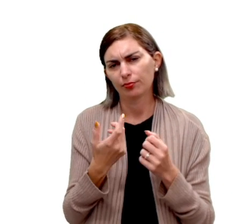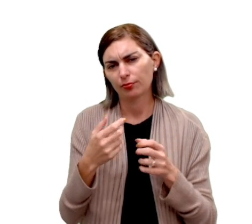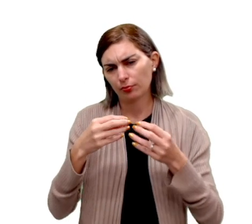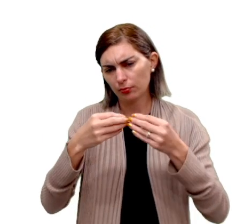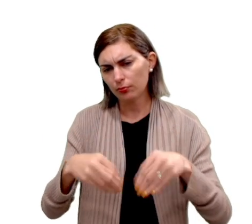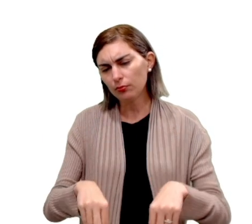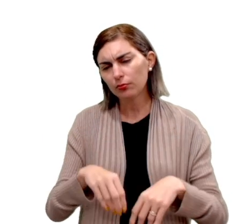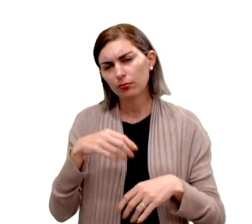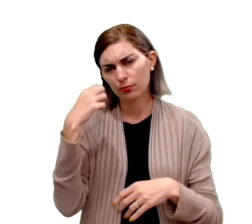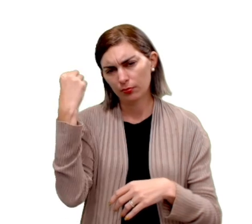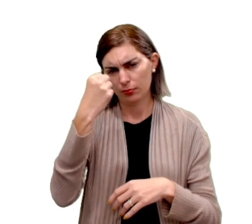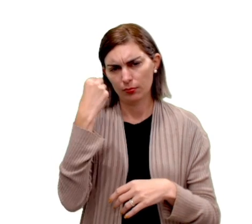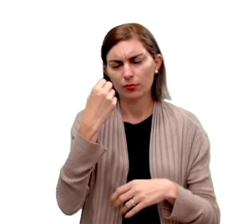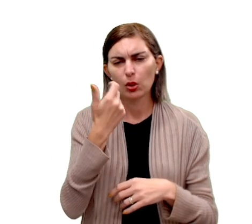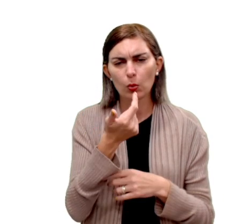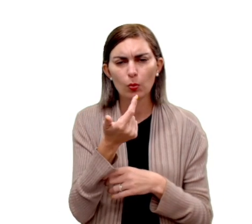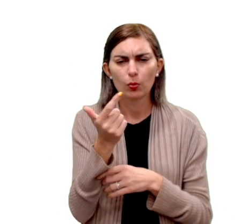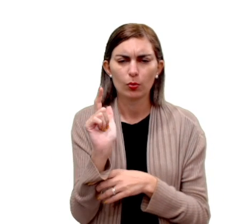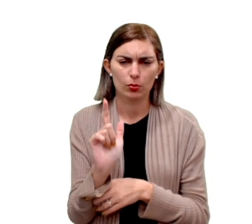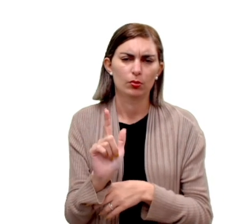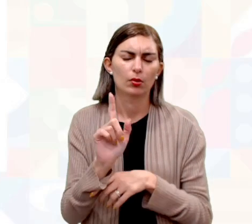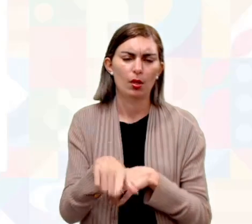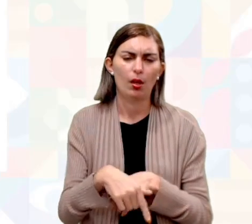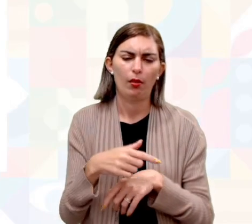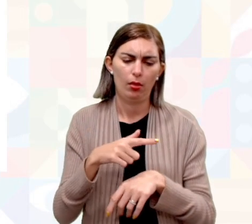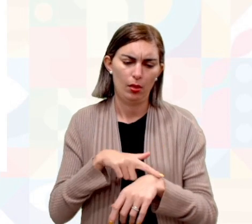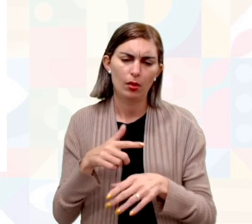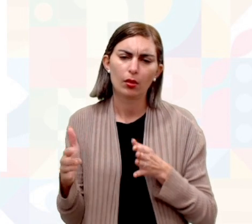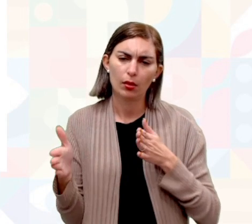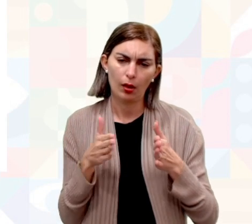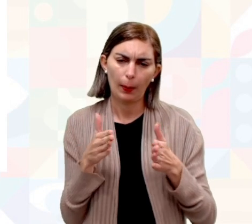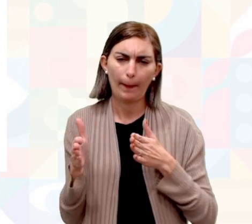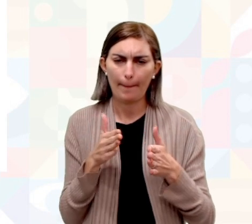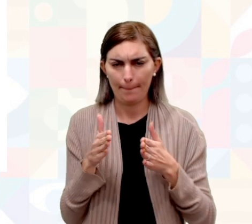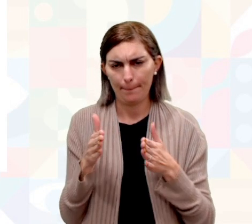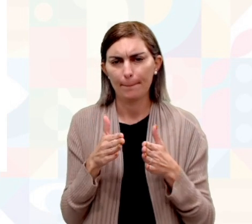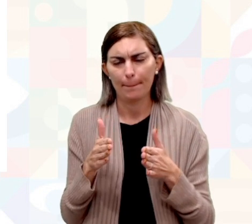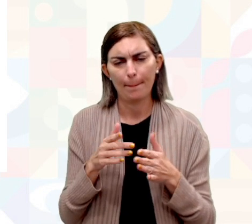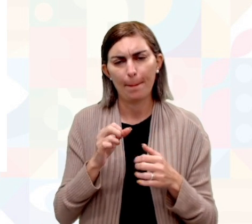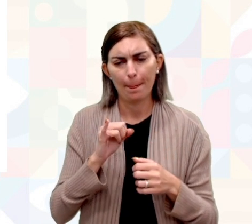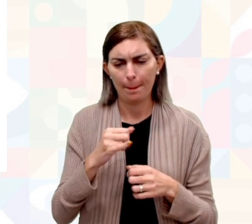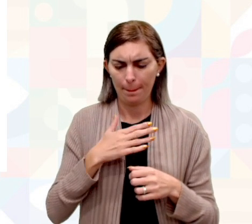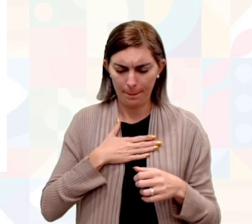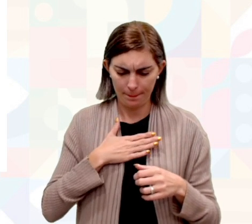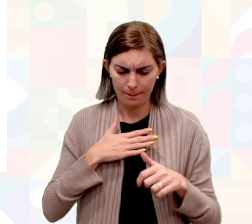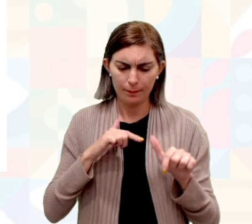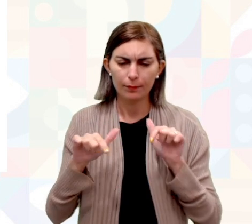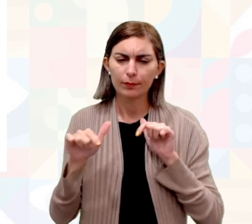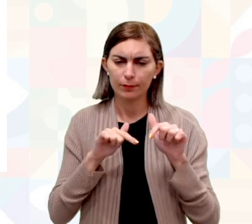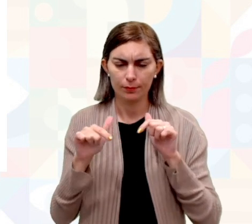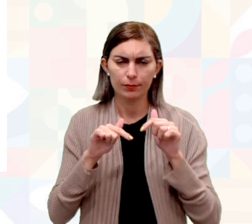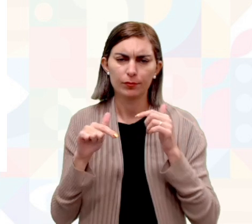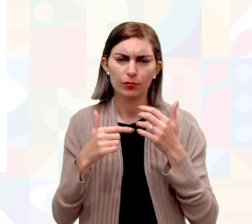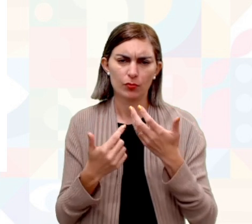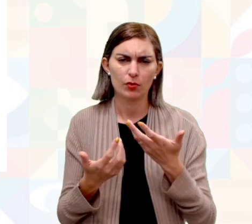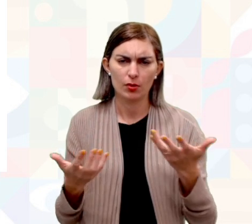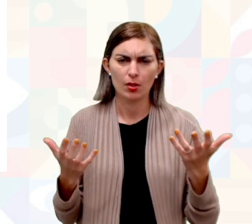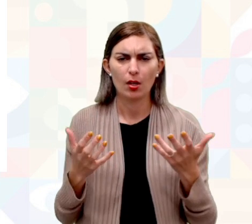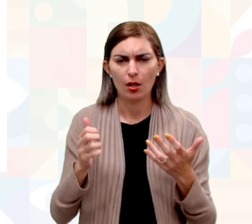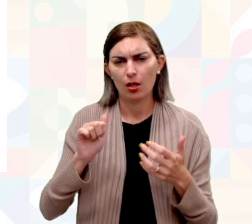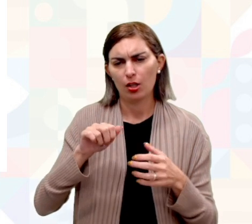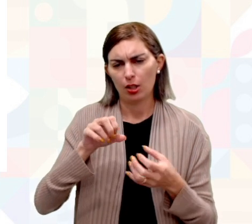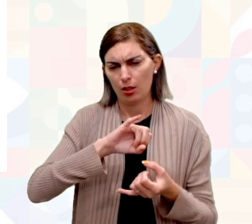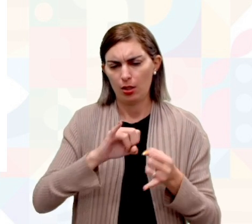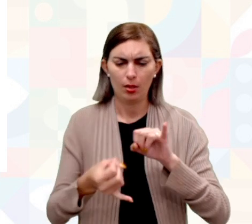gravidade. Uma outra forma é o tempo de exposição. Se o meu trabalhador se expõe a determinado agente